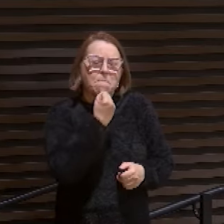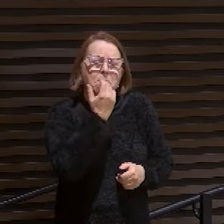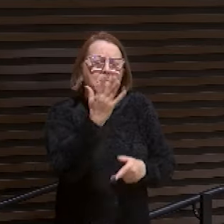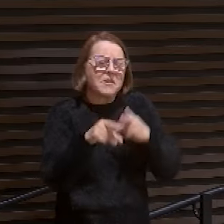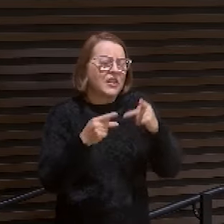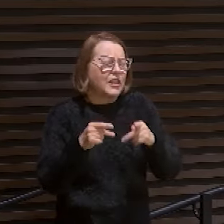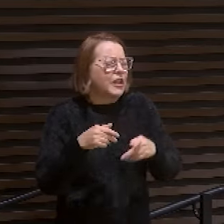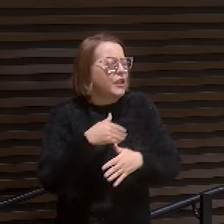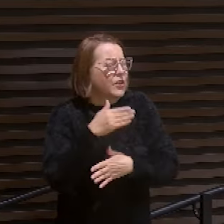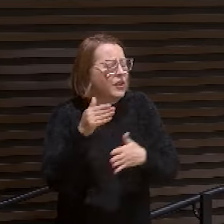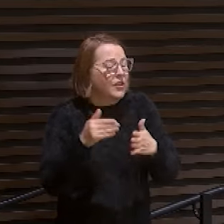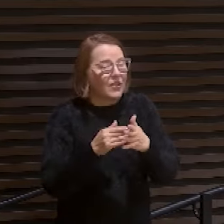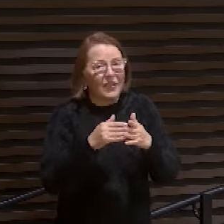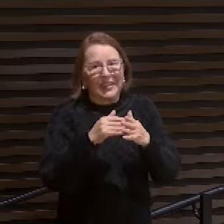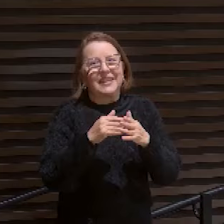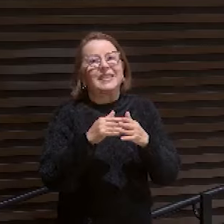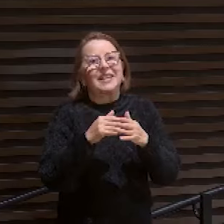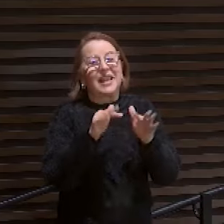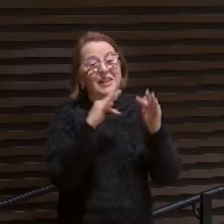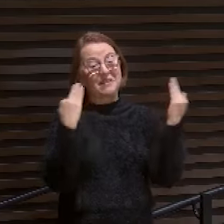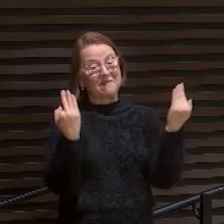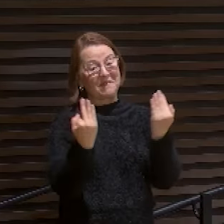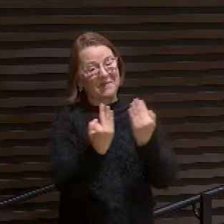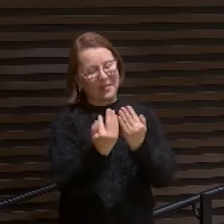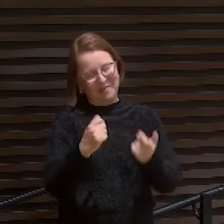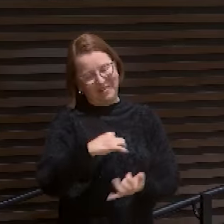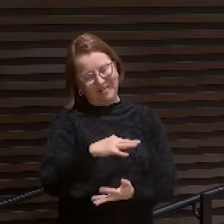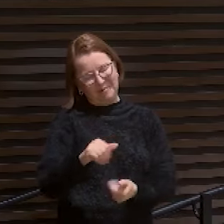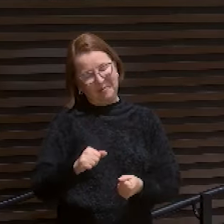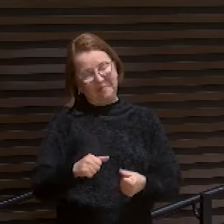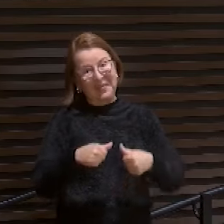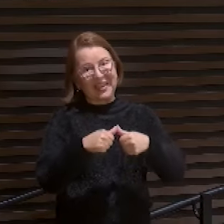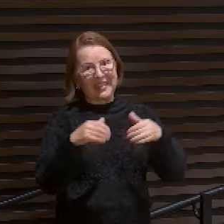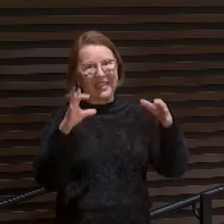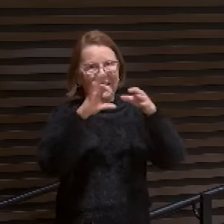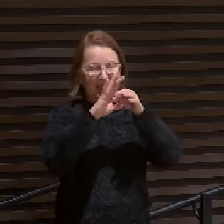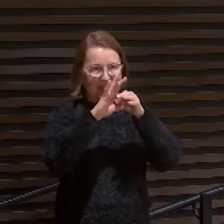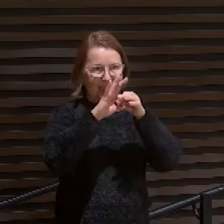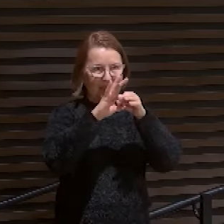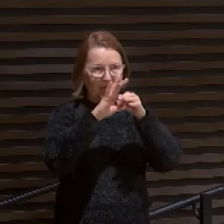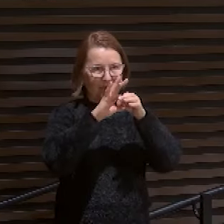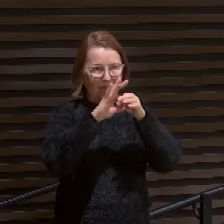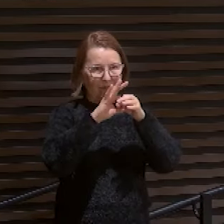terra. E essa aliança, ela aponta